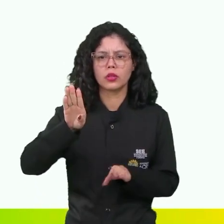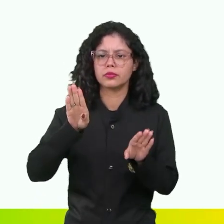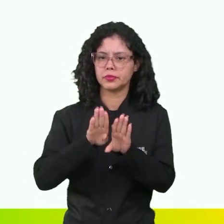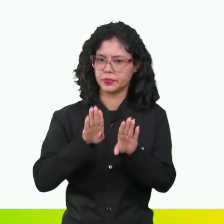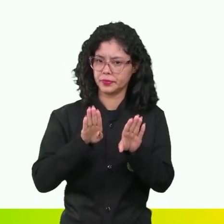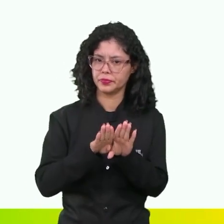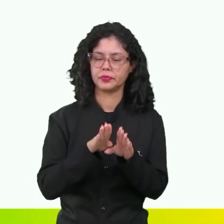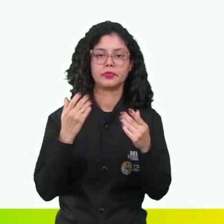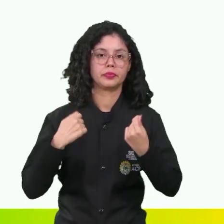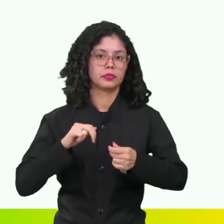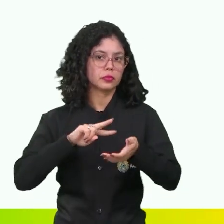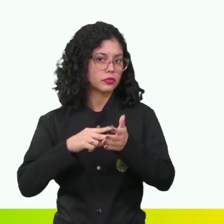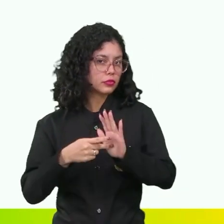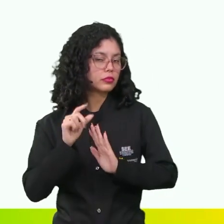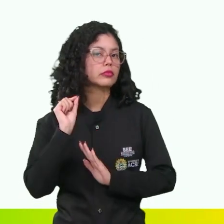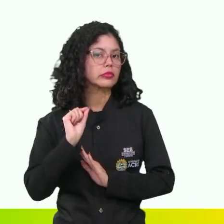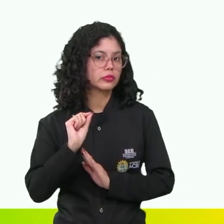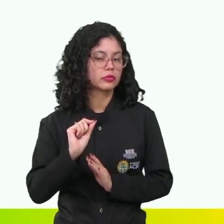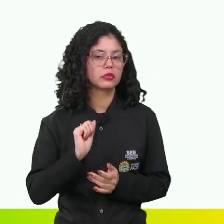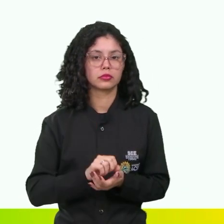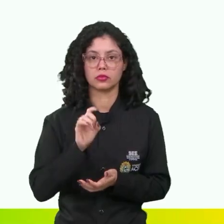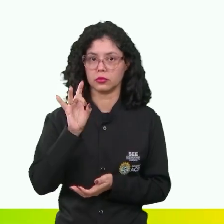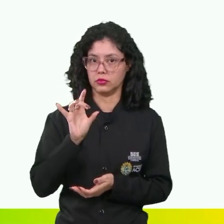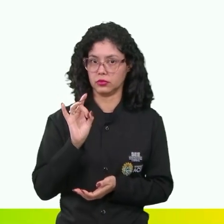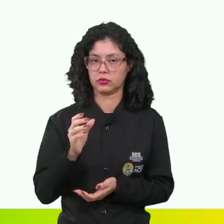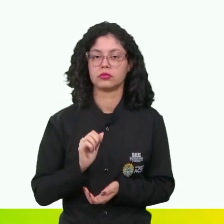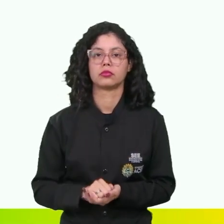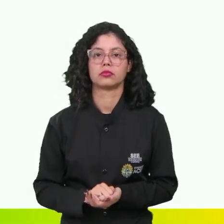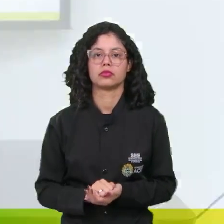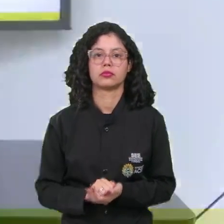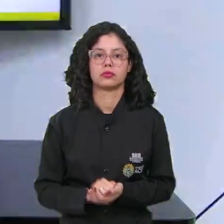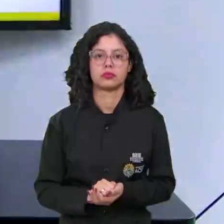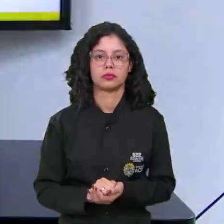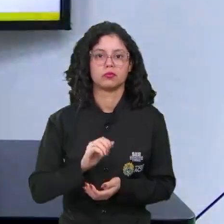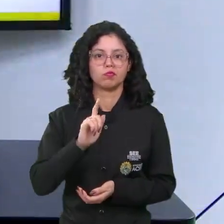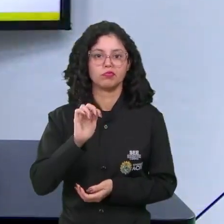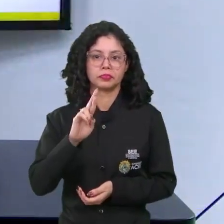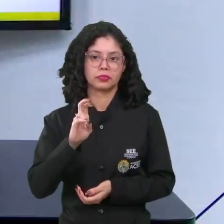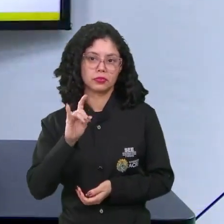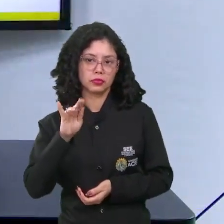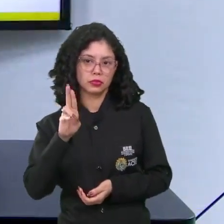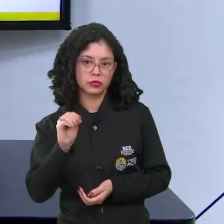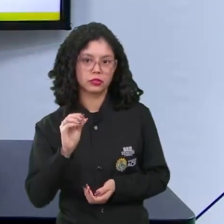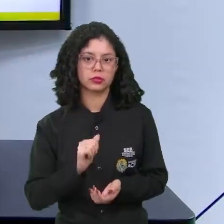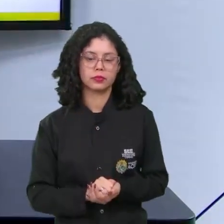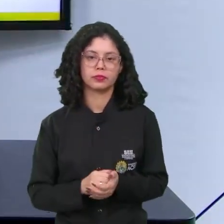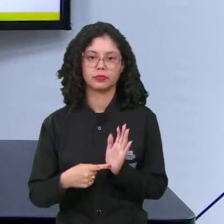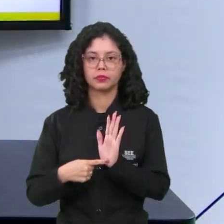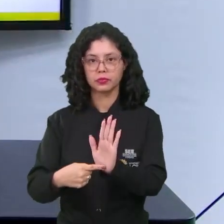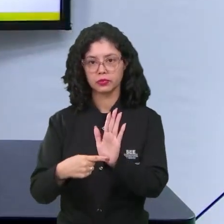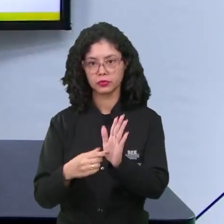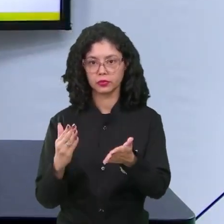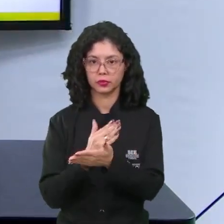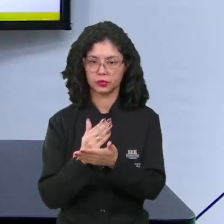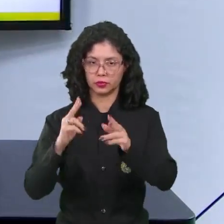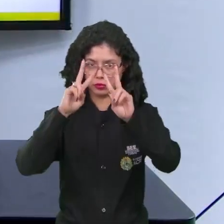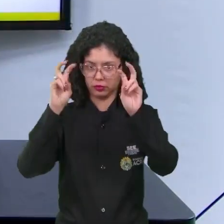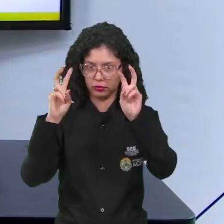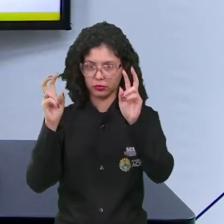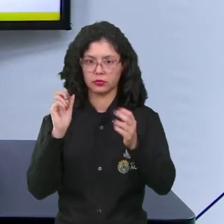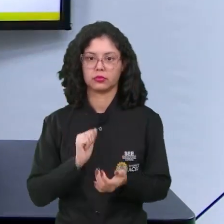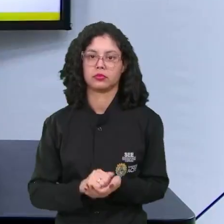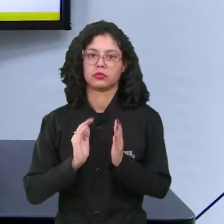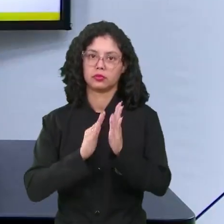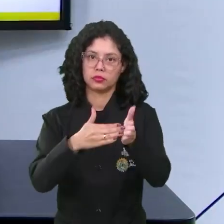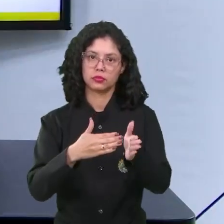Isso significa dizer que não basta apenas o algoritmo ir lá e me sugerir determinada matéria,